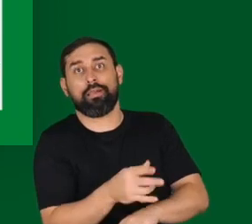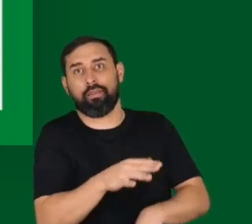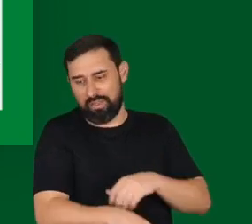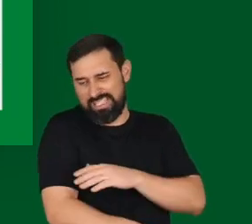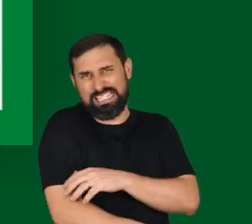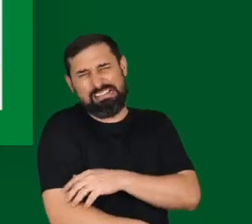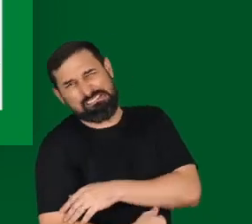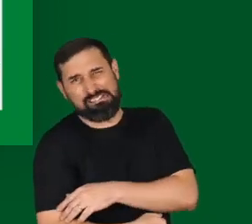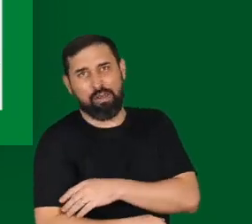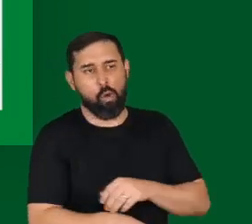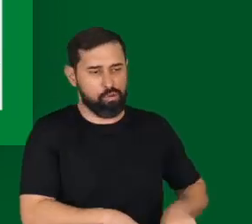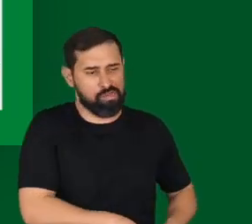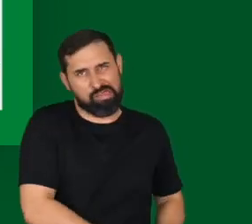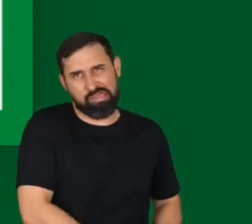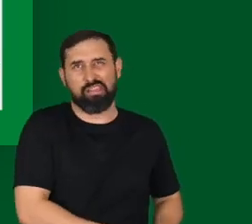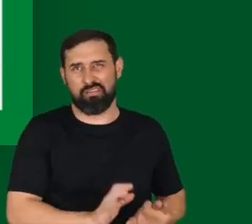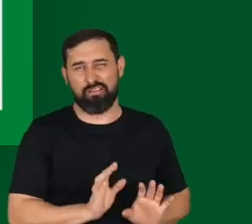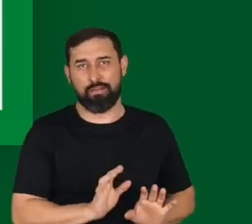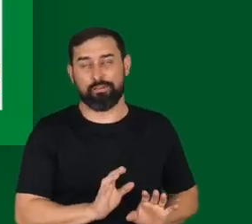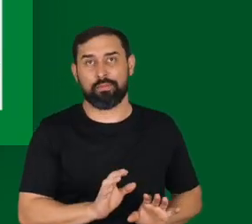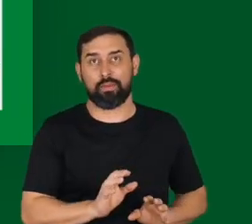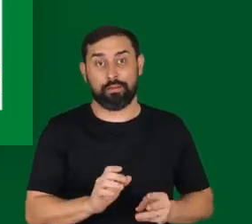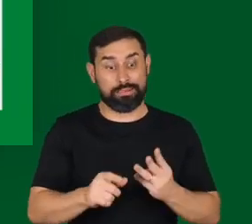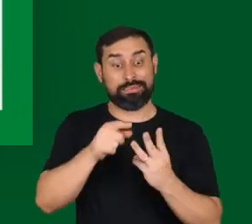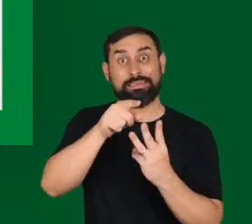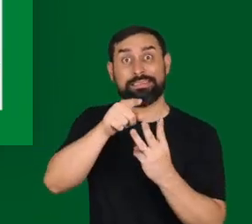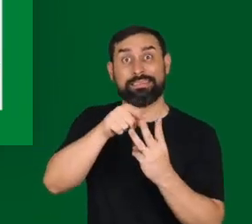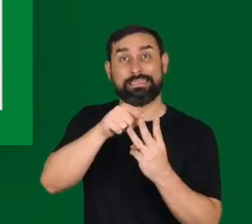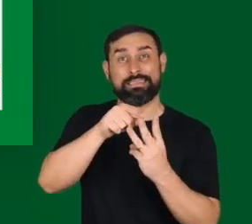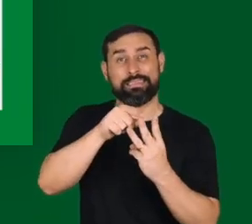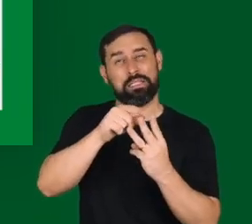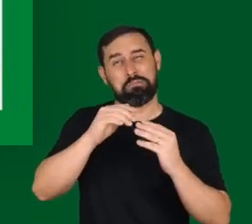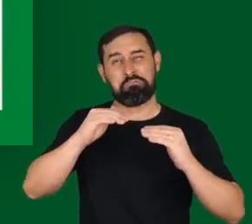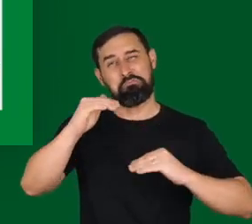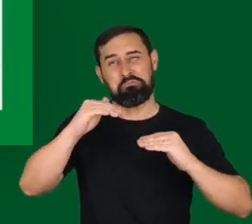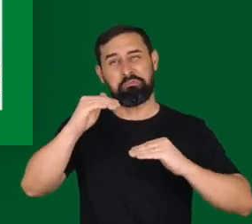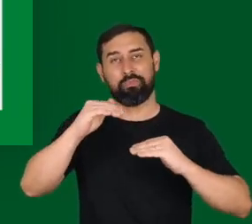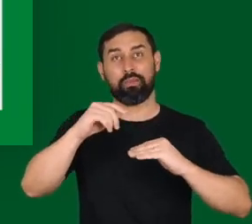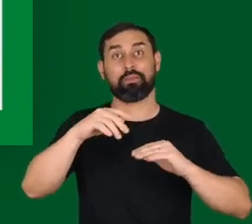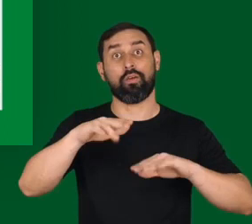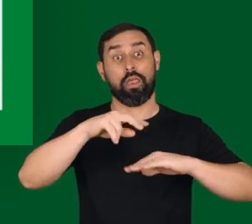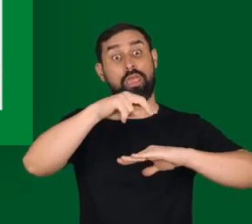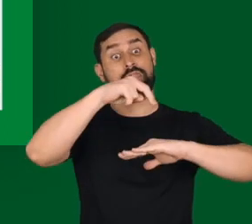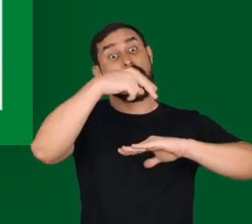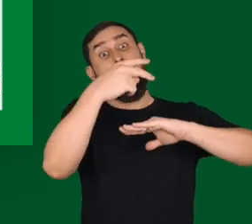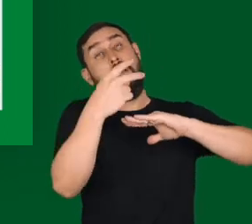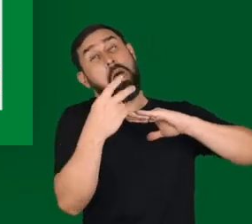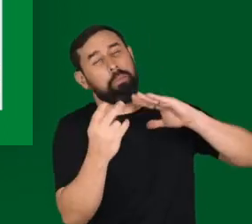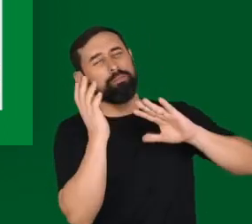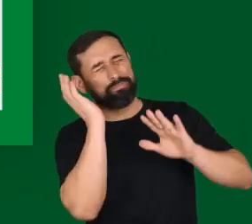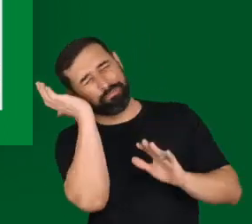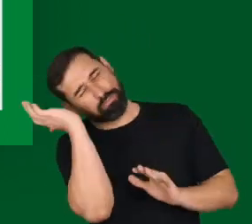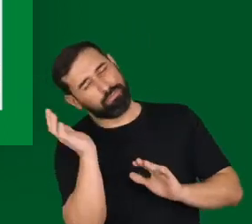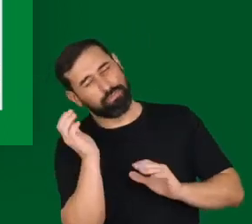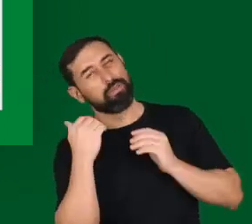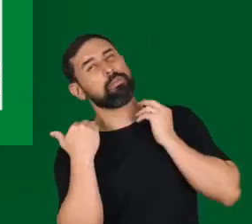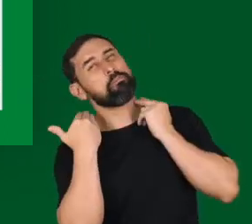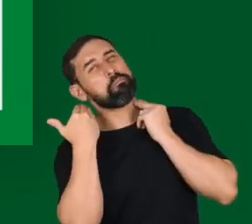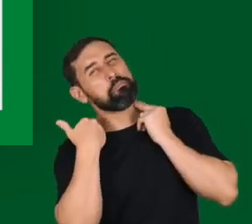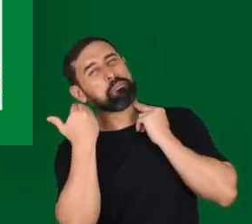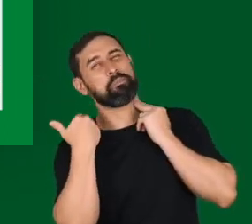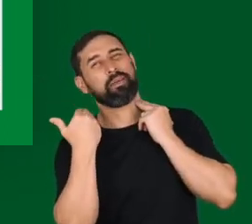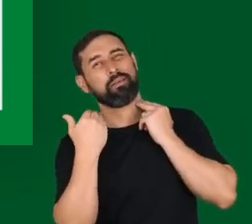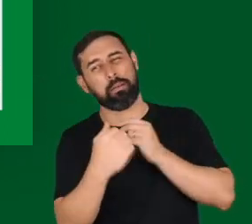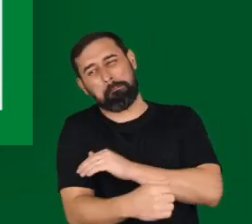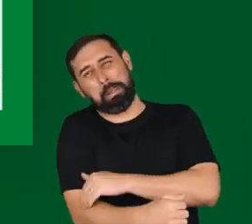encontrar fraturas em membros superiores e inferiores, né? Média, lesões na cabeça, pescoço, fraturas em membros inferiores e